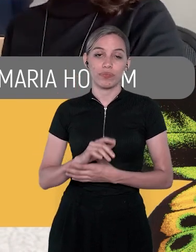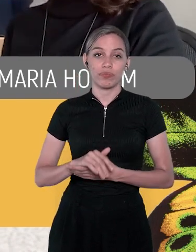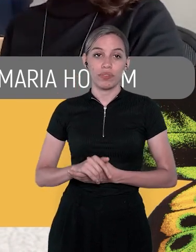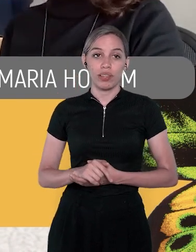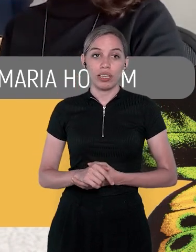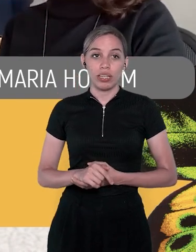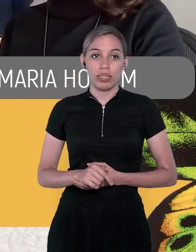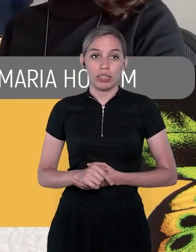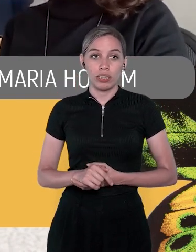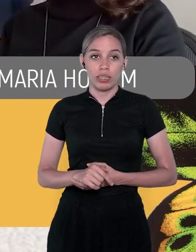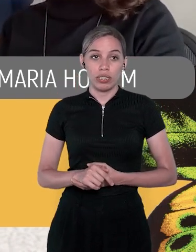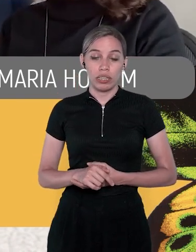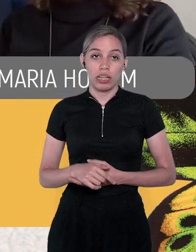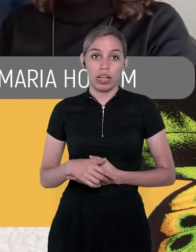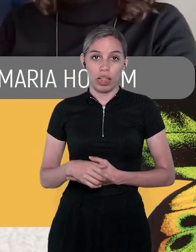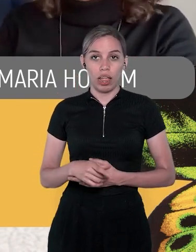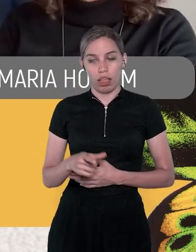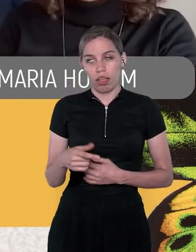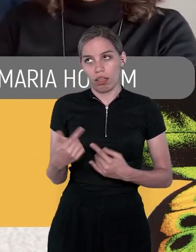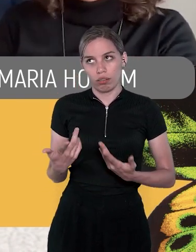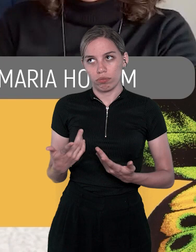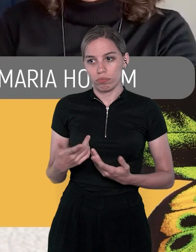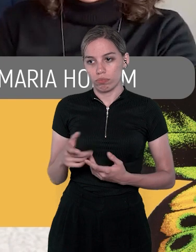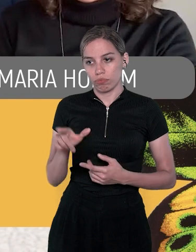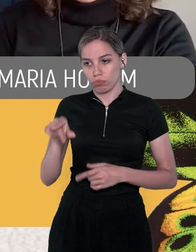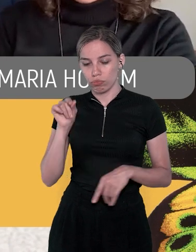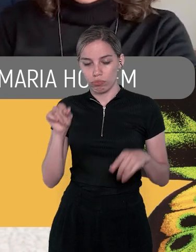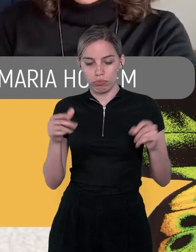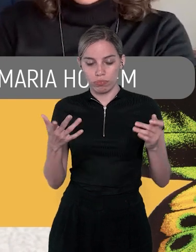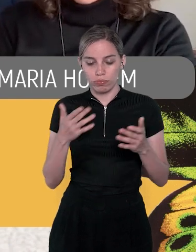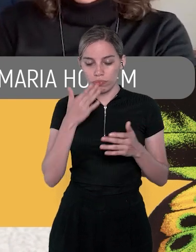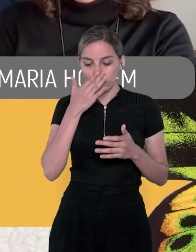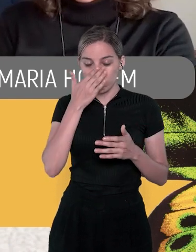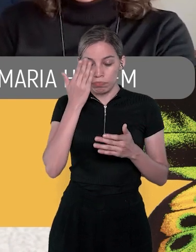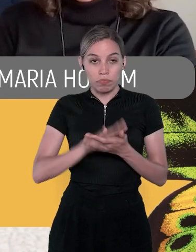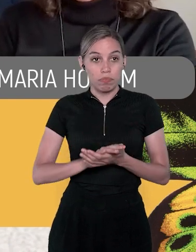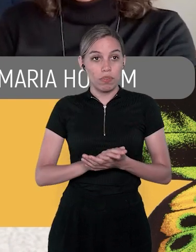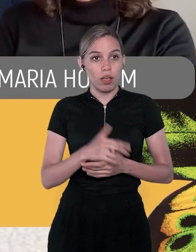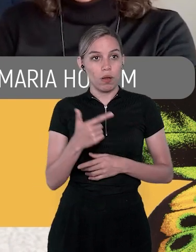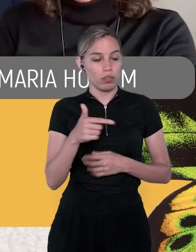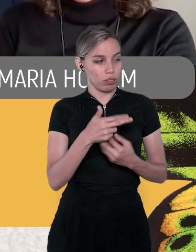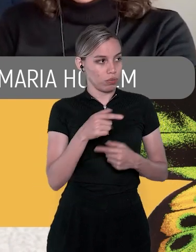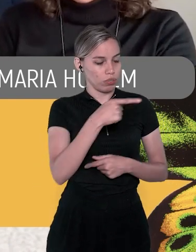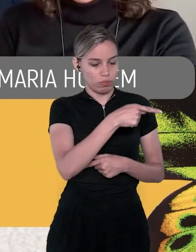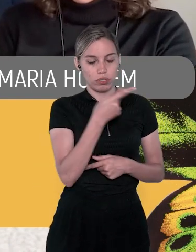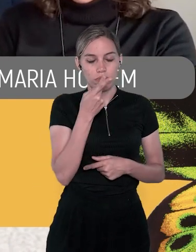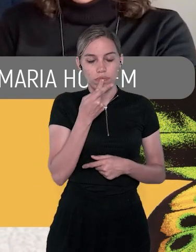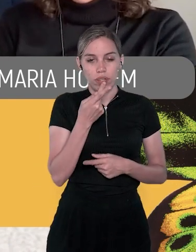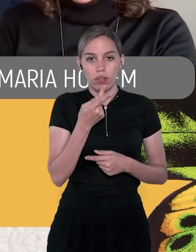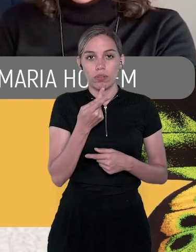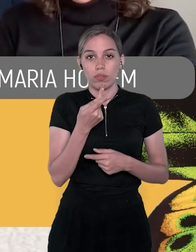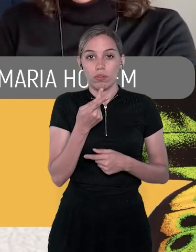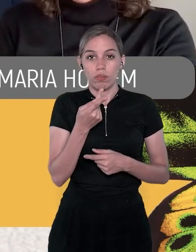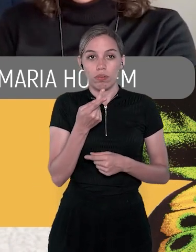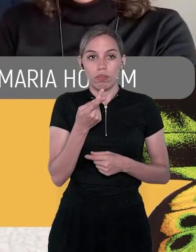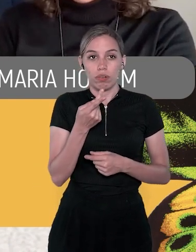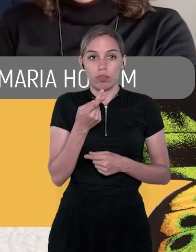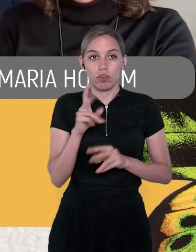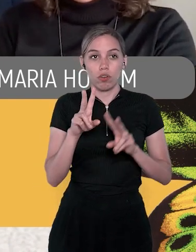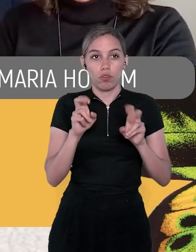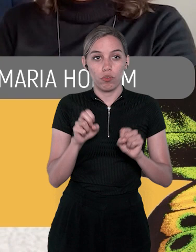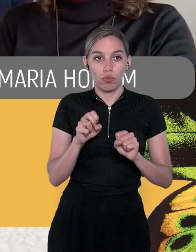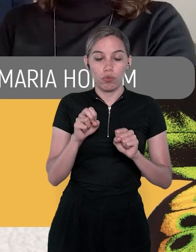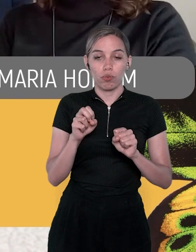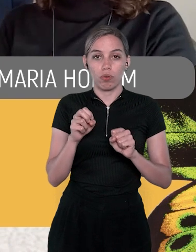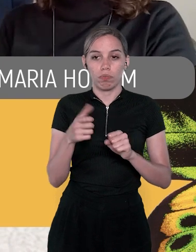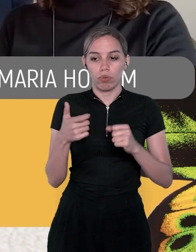Isso é um dos aspectos. Uma coisa que você falou que eu acho que merece um comentário,